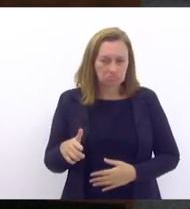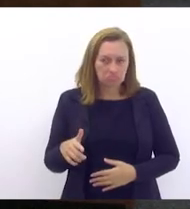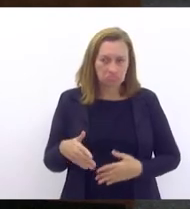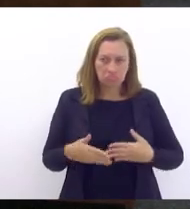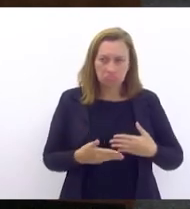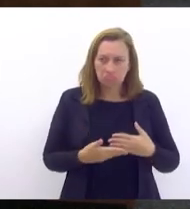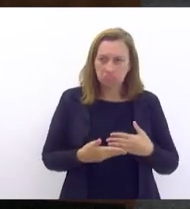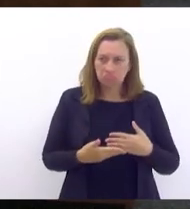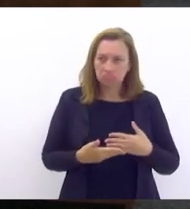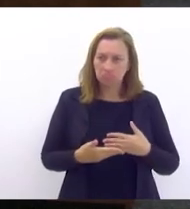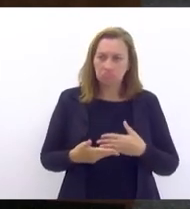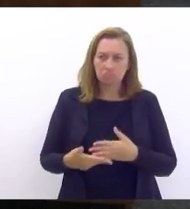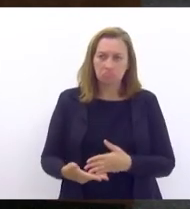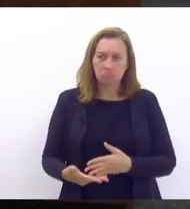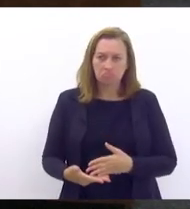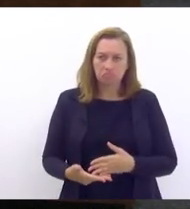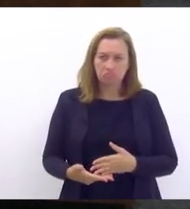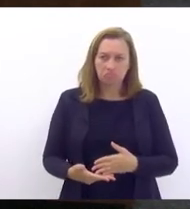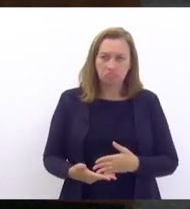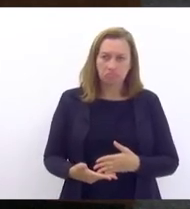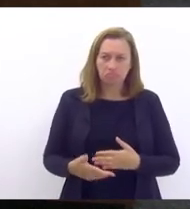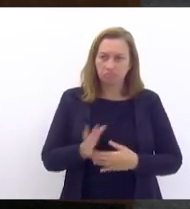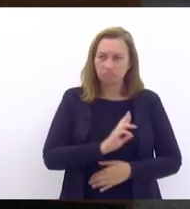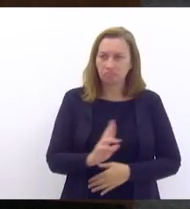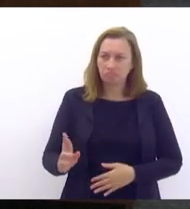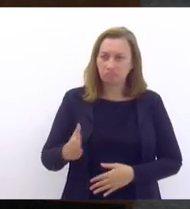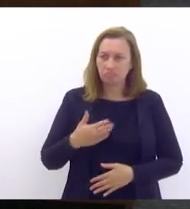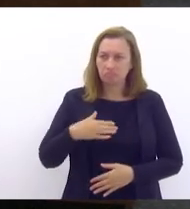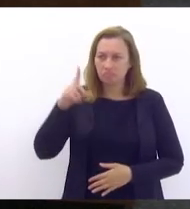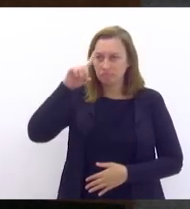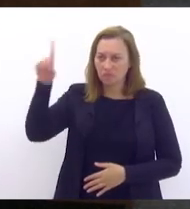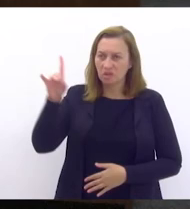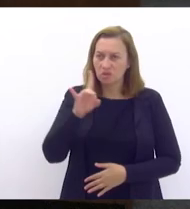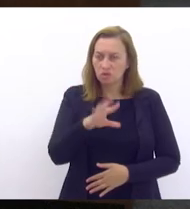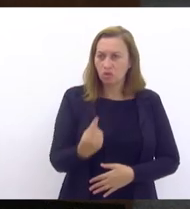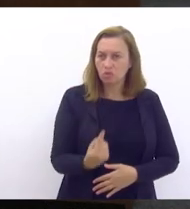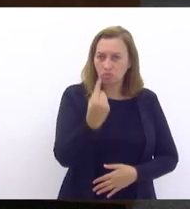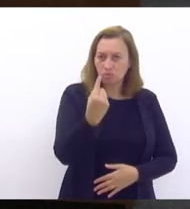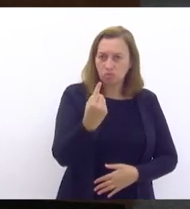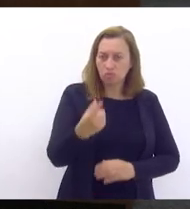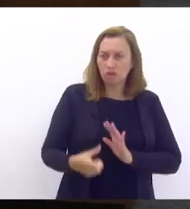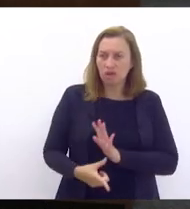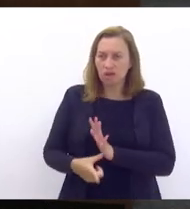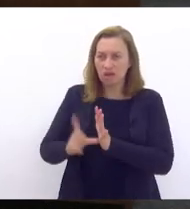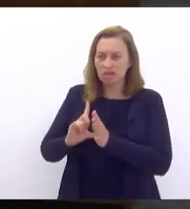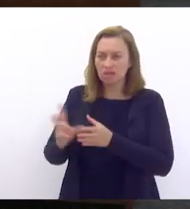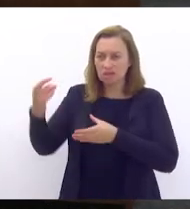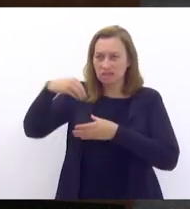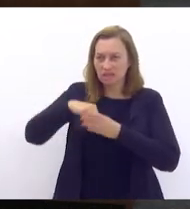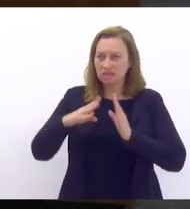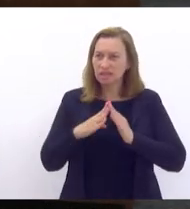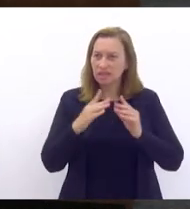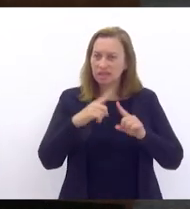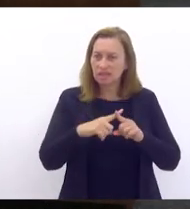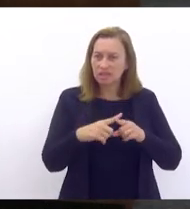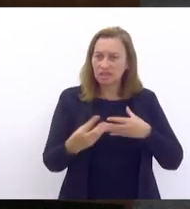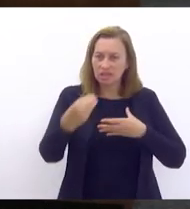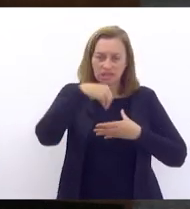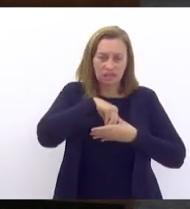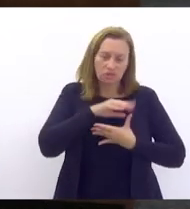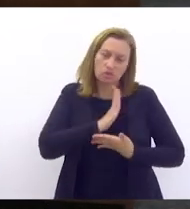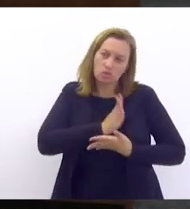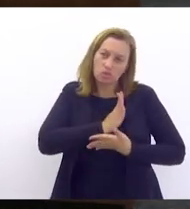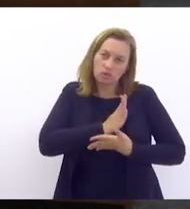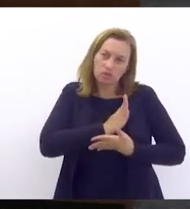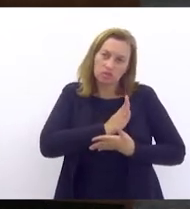direcionamento religioso. O Deus, para mim, é um só. E o Deus, antes de estar dentro das igrejas, ele está dentro do